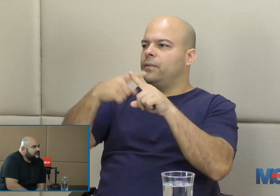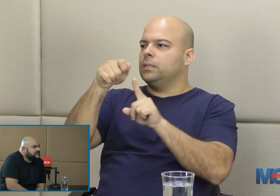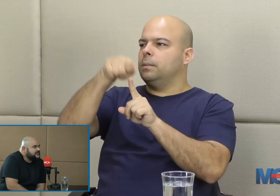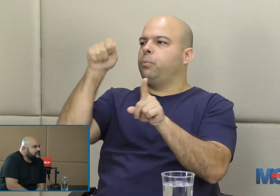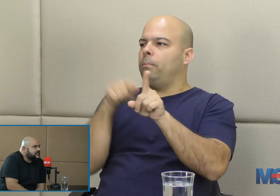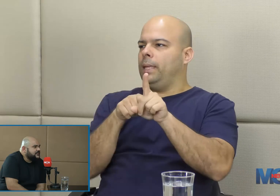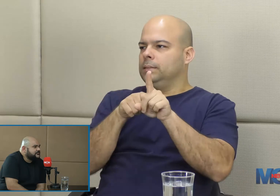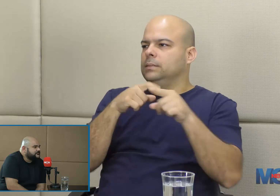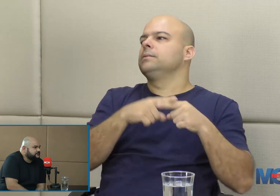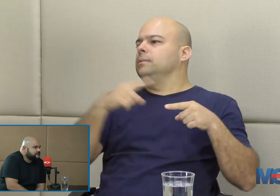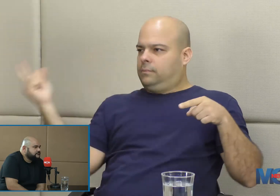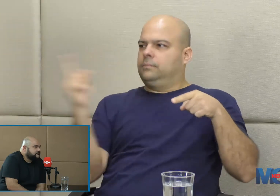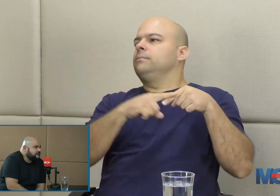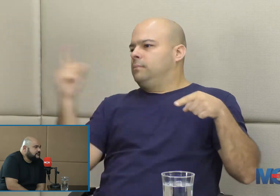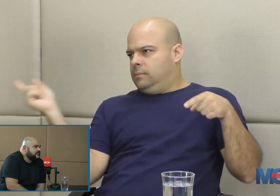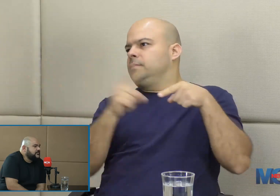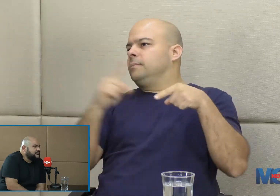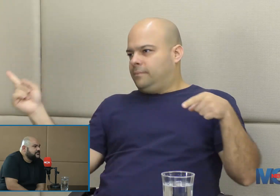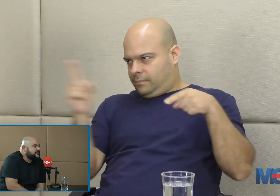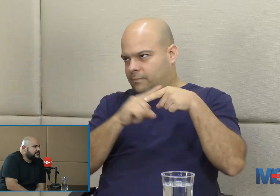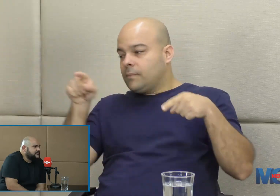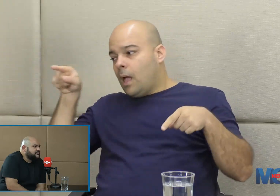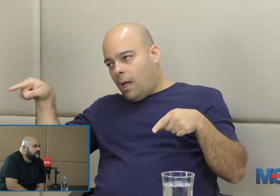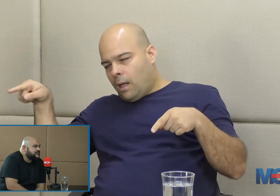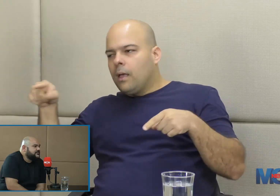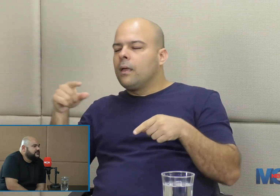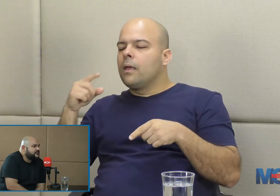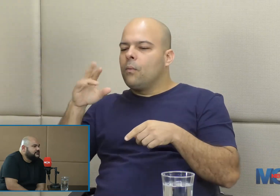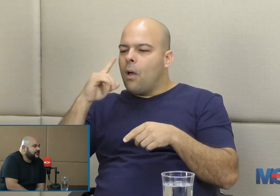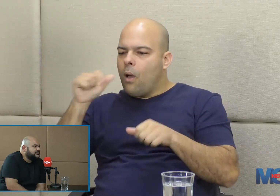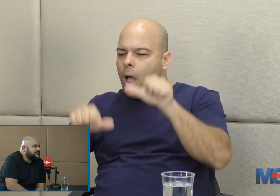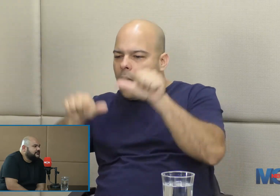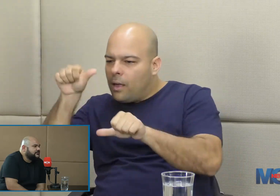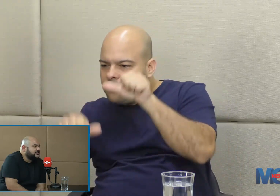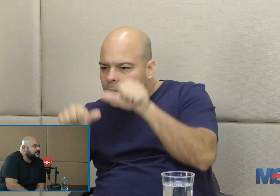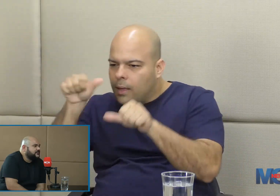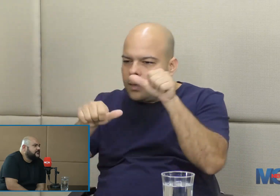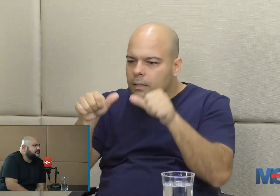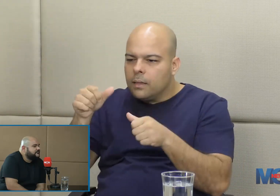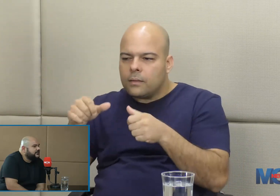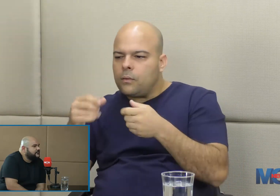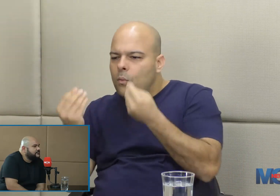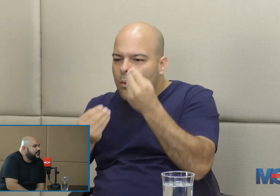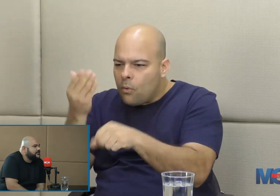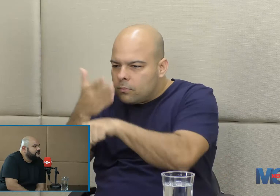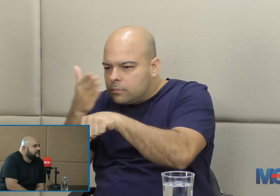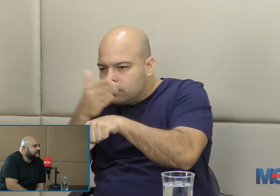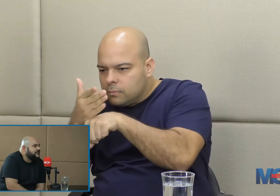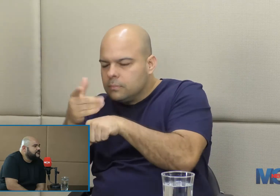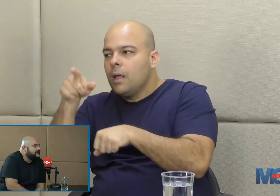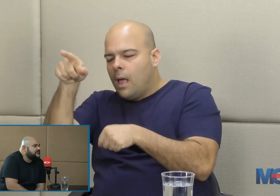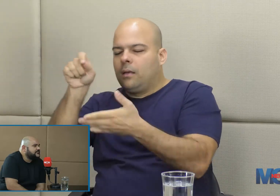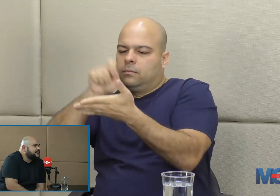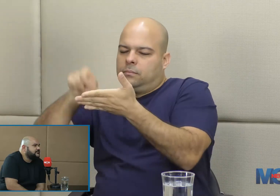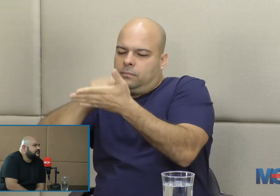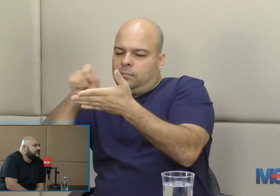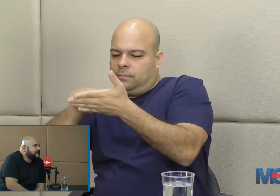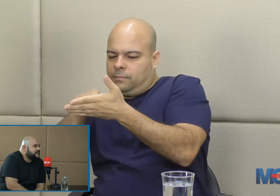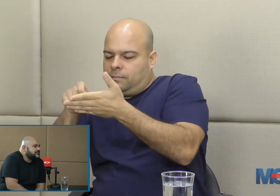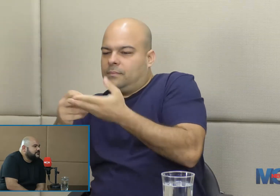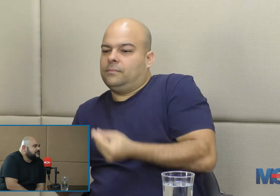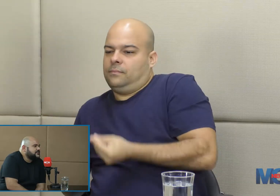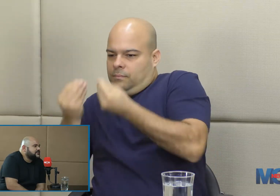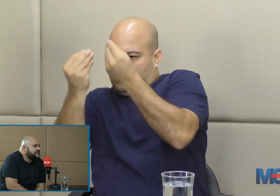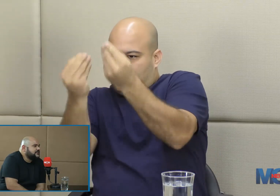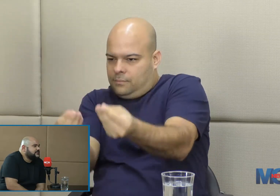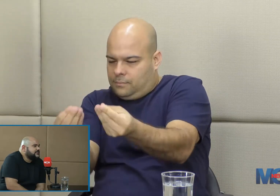mais ou menos esse translado. Então, a gente precisou ir e voltar para ver com o médico o que está acontecendo,